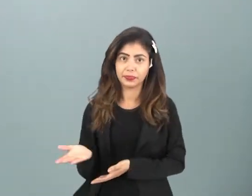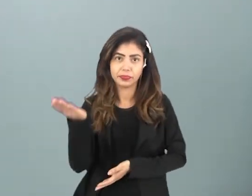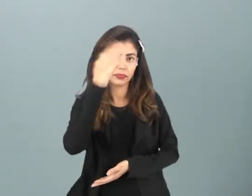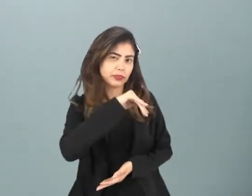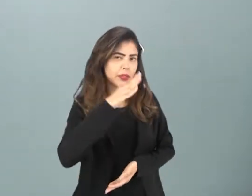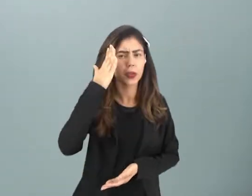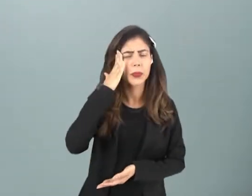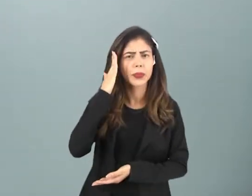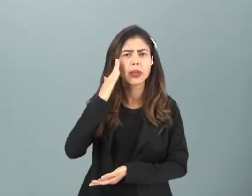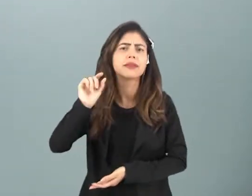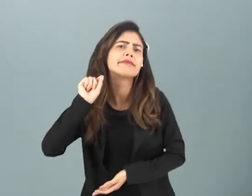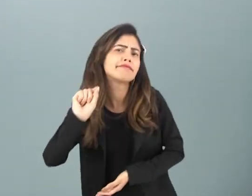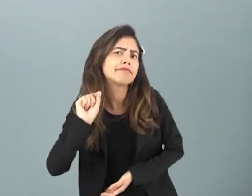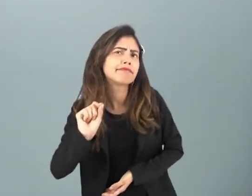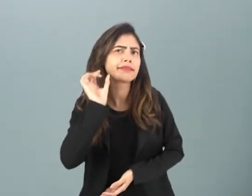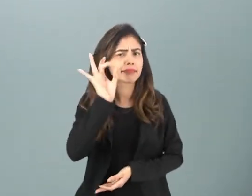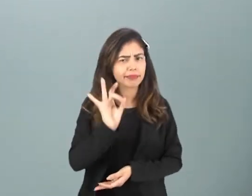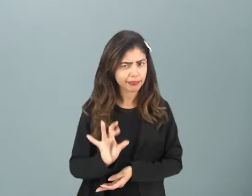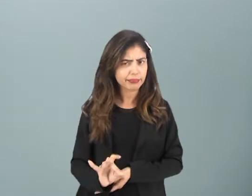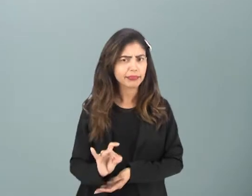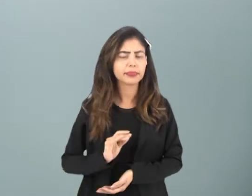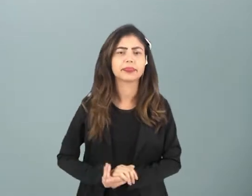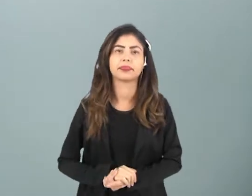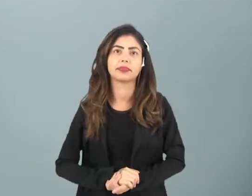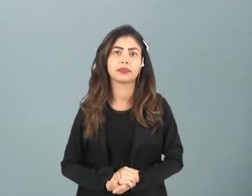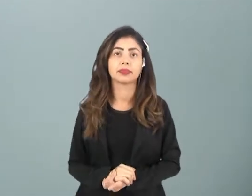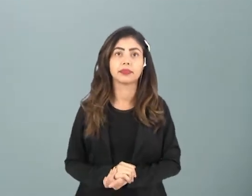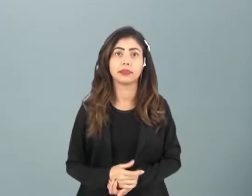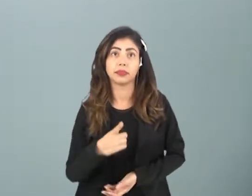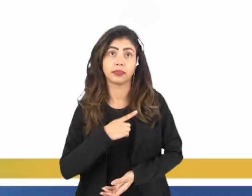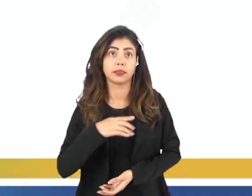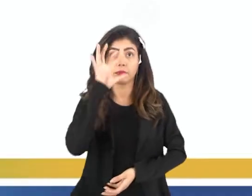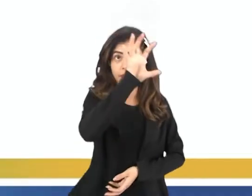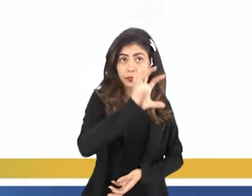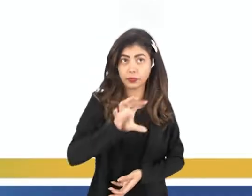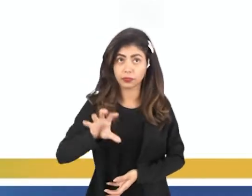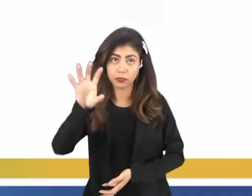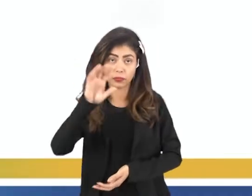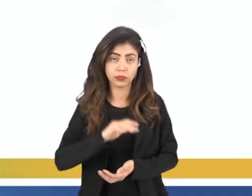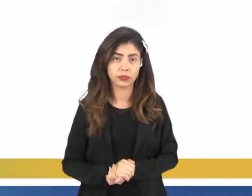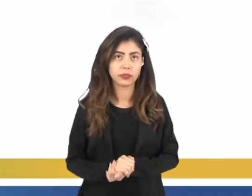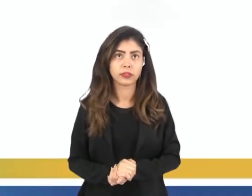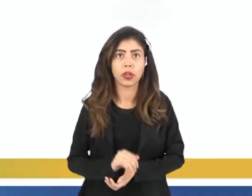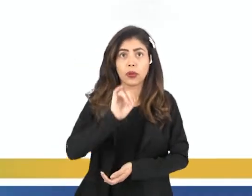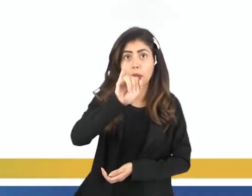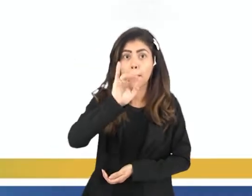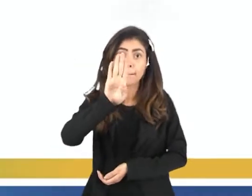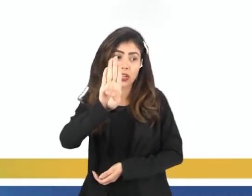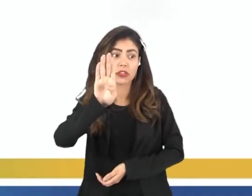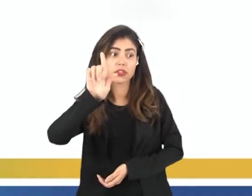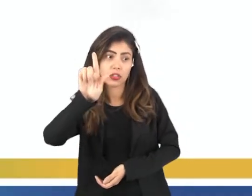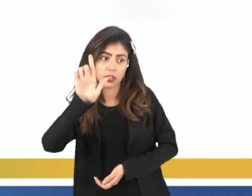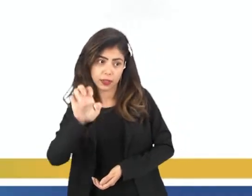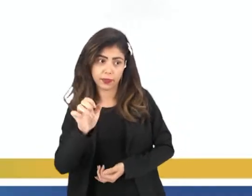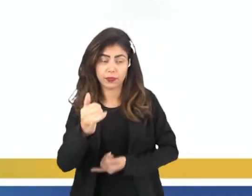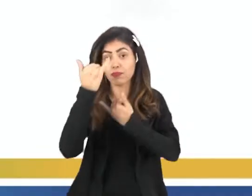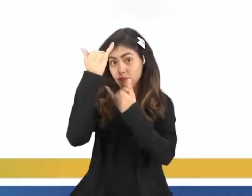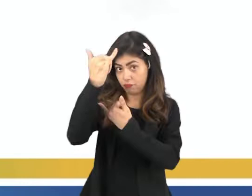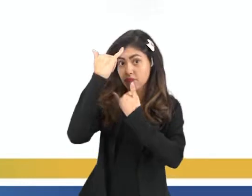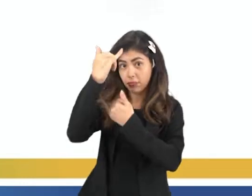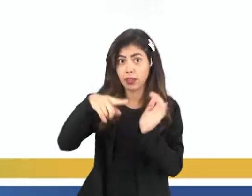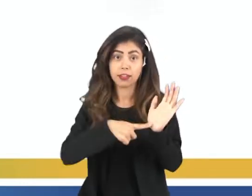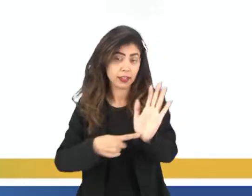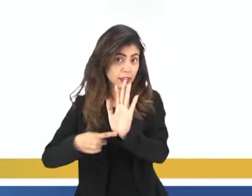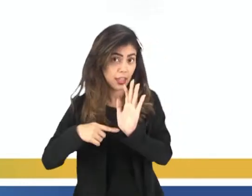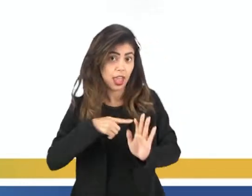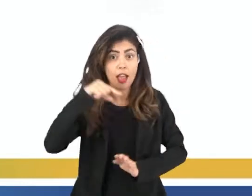lá compreender o que é bioma, então, onde eles estão. Então temos um mapa aí do IBGE que fala onde estão os biomas. Então